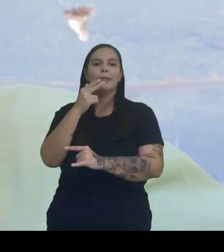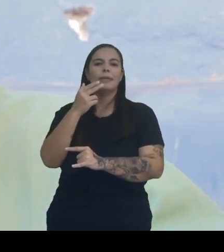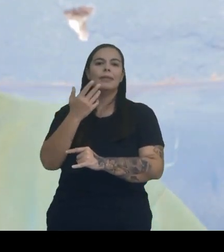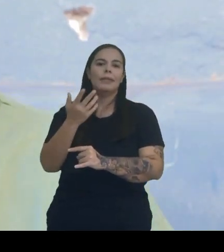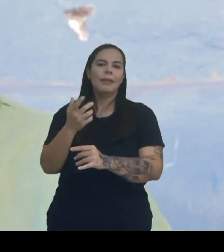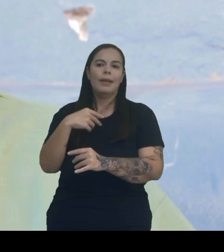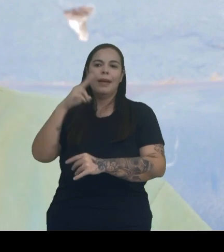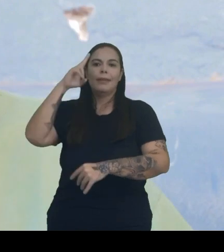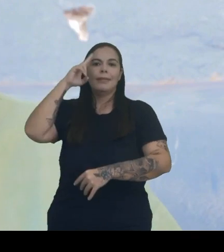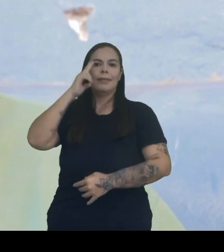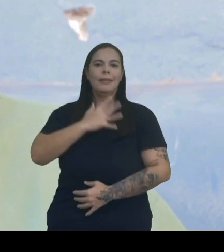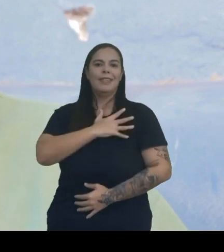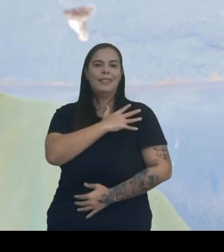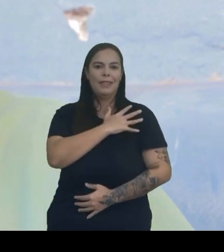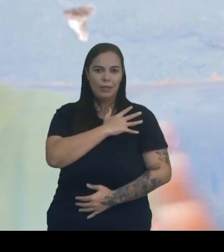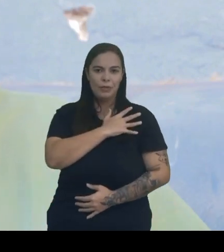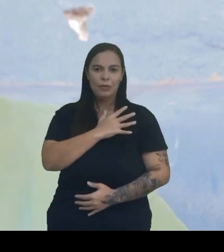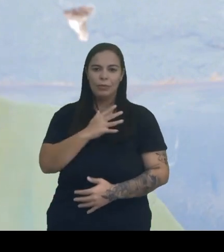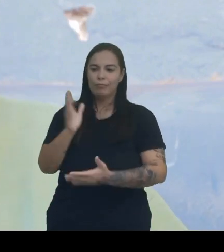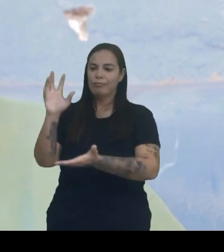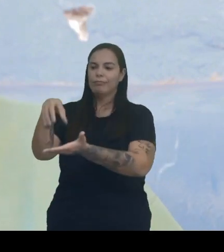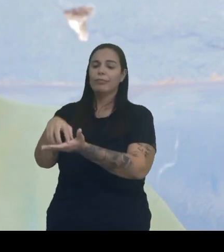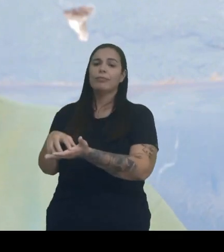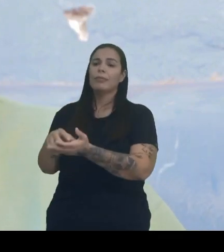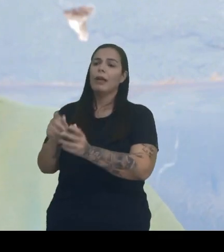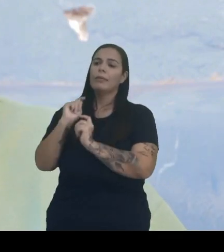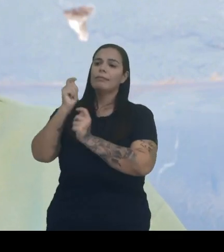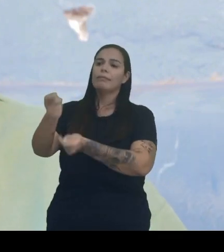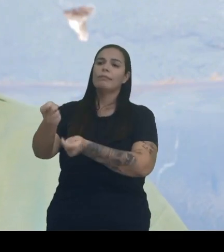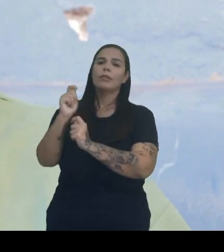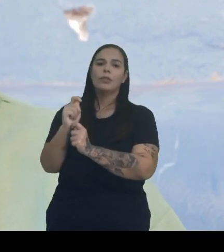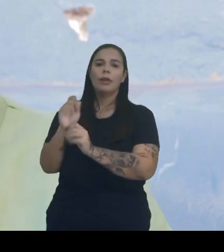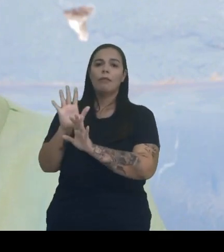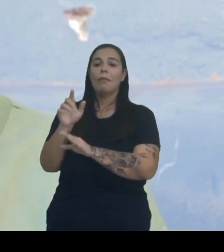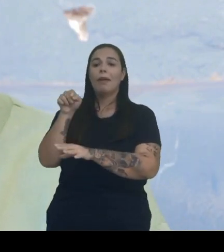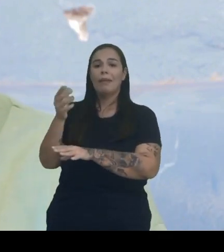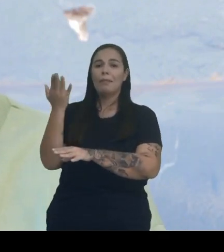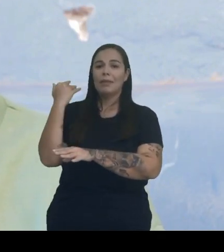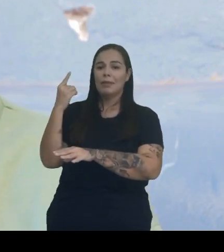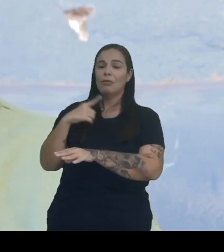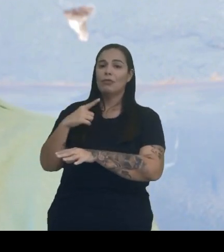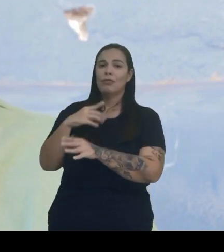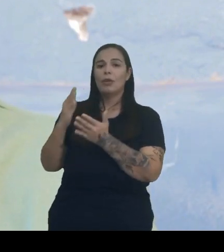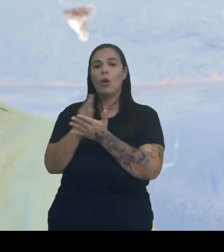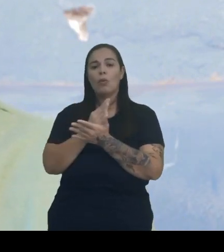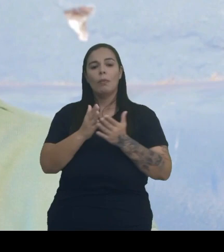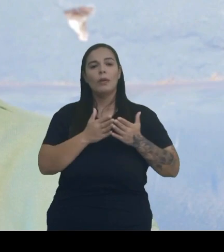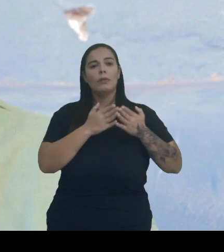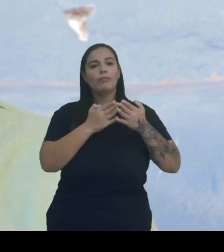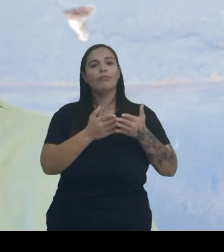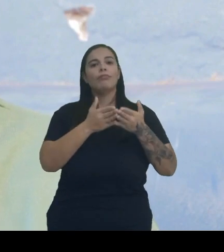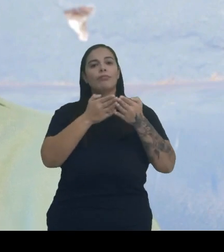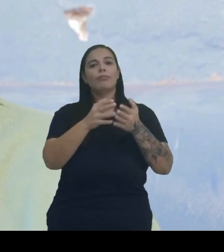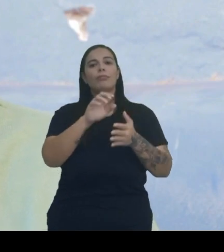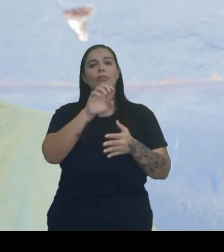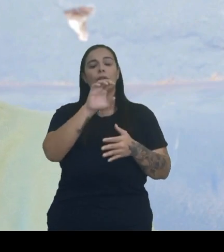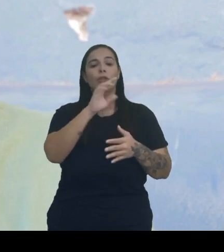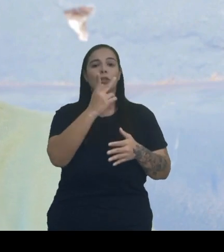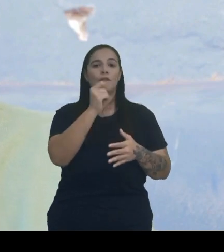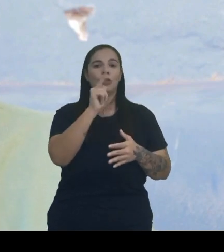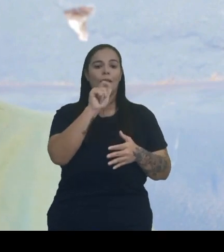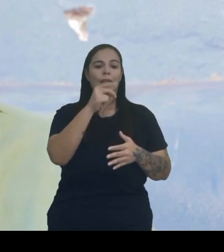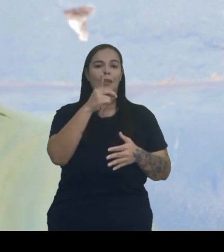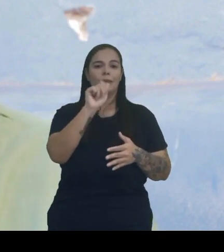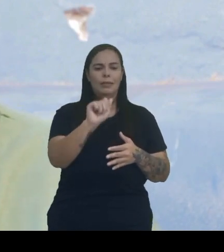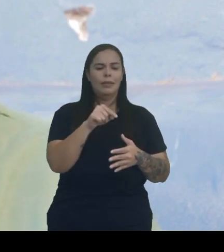fosse um acampamento de escoteiro, no exército, tá entendendo? E pescava. Aí nessa época tinha umas embarcações, chamavam-se